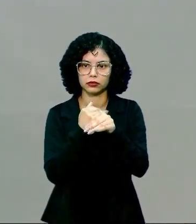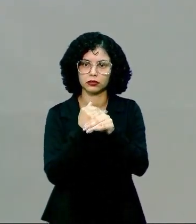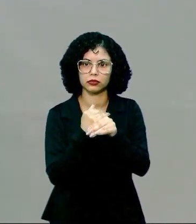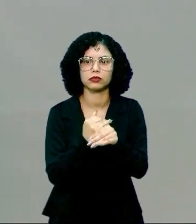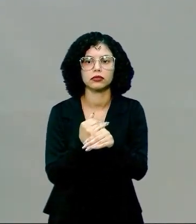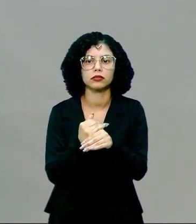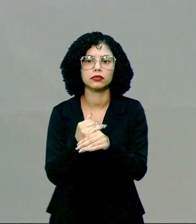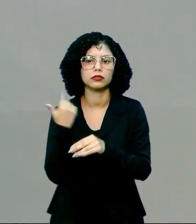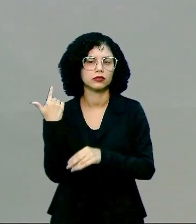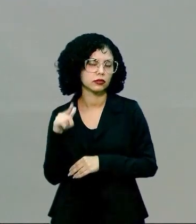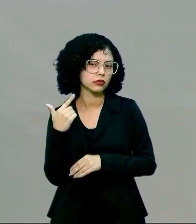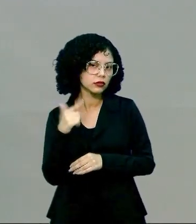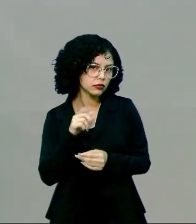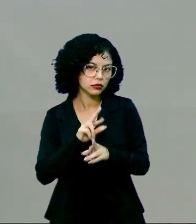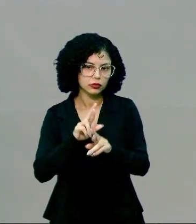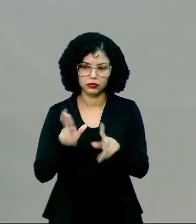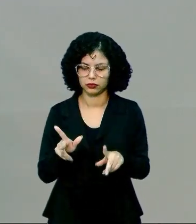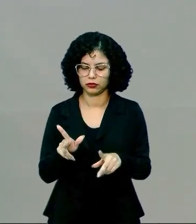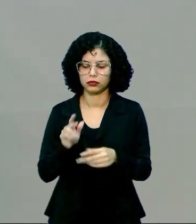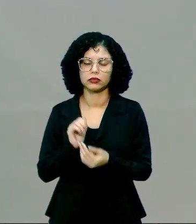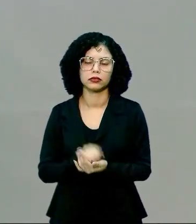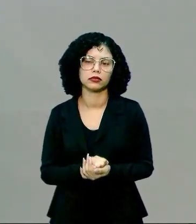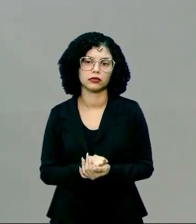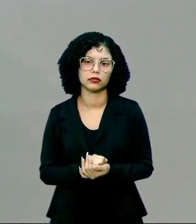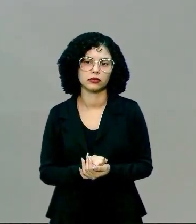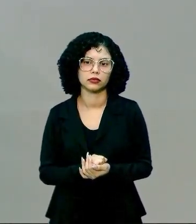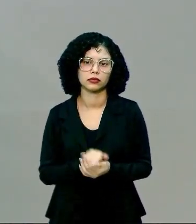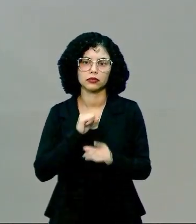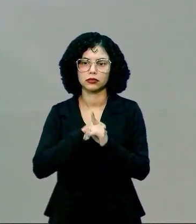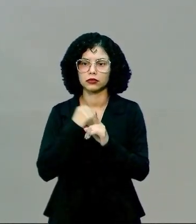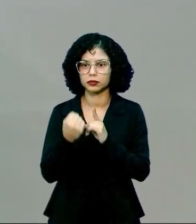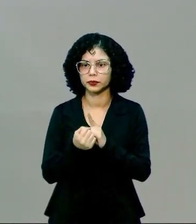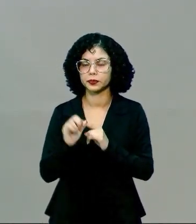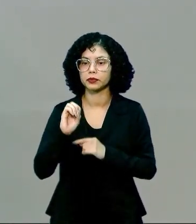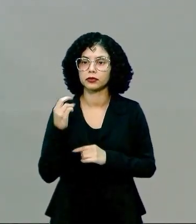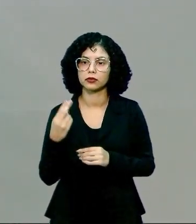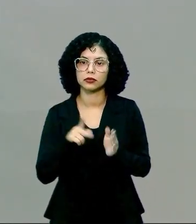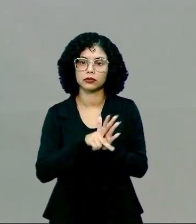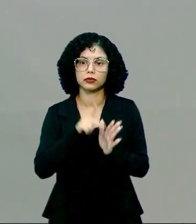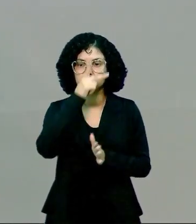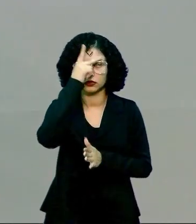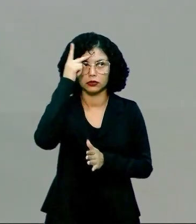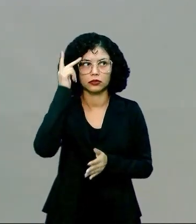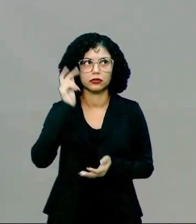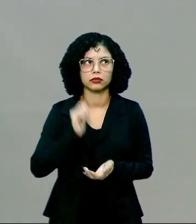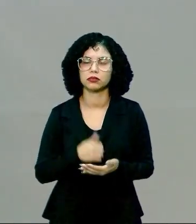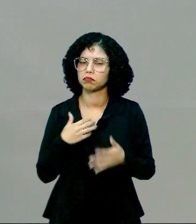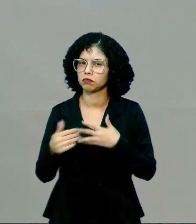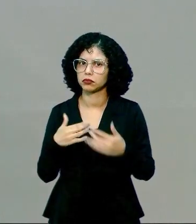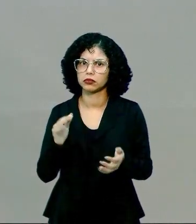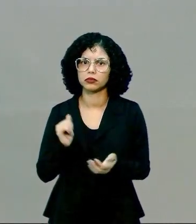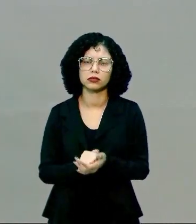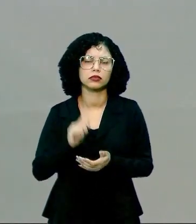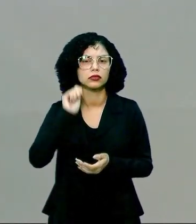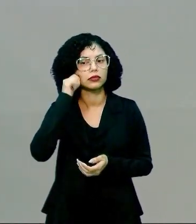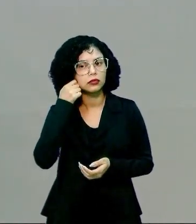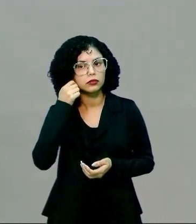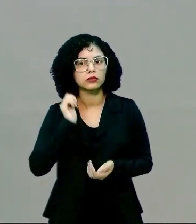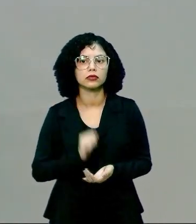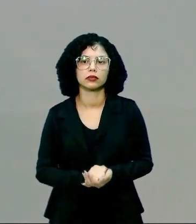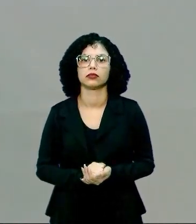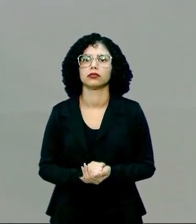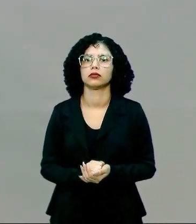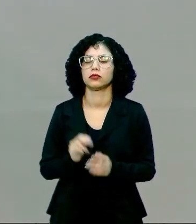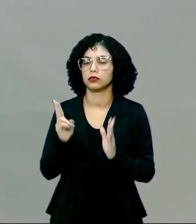sem estabelecer diferenciações sociais entre as pessoas. Não importa se é o negro, não importa se é